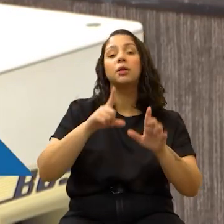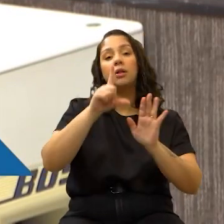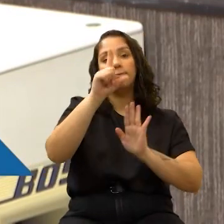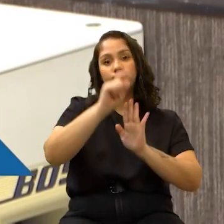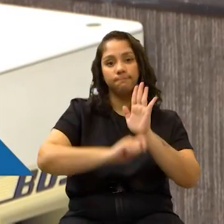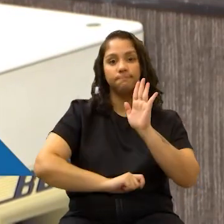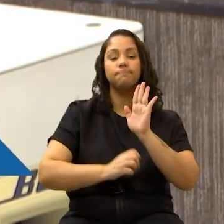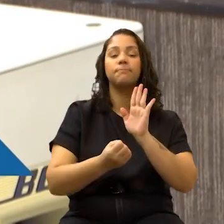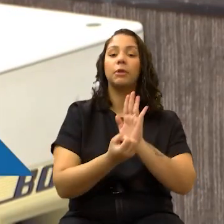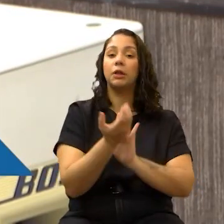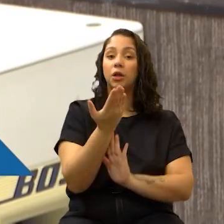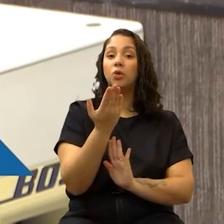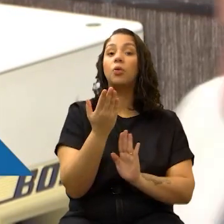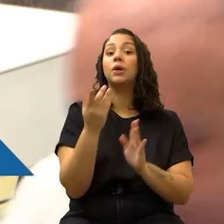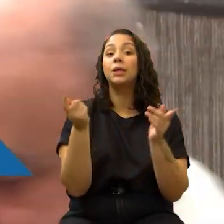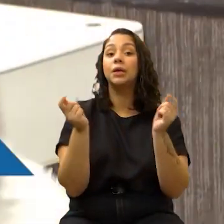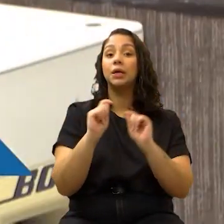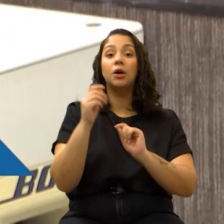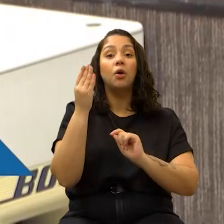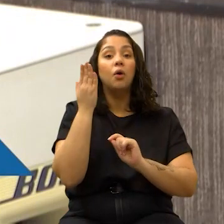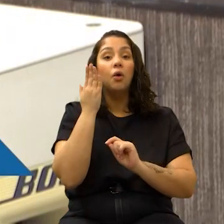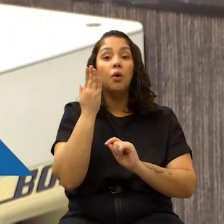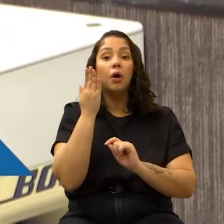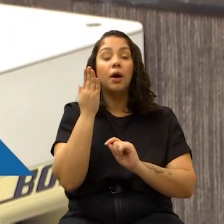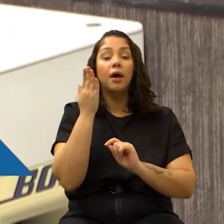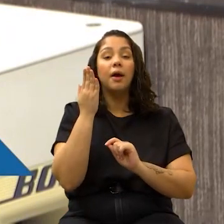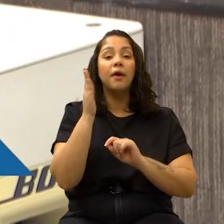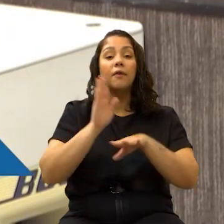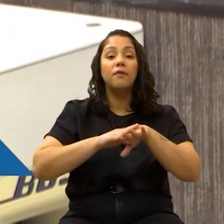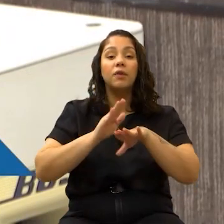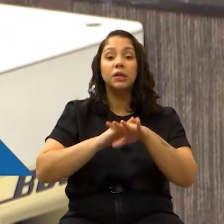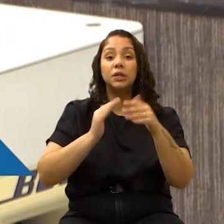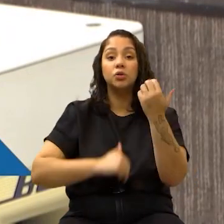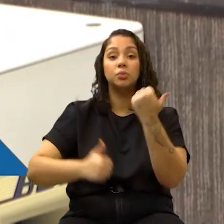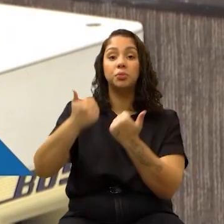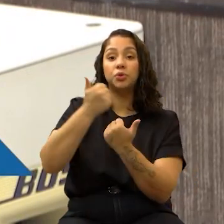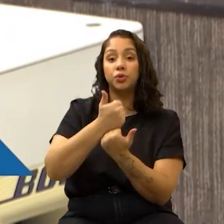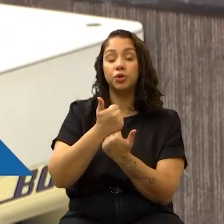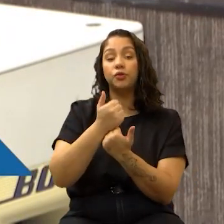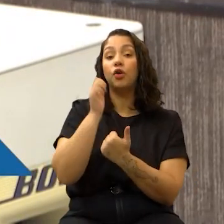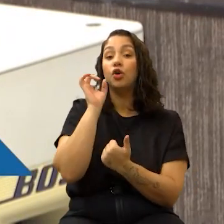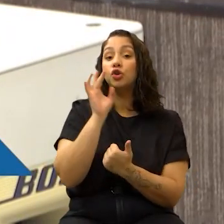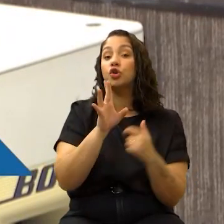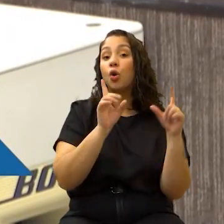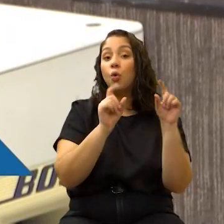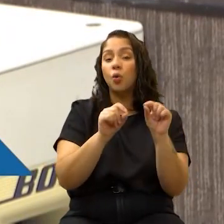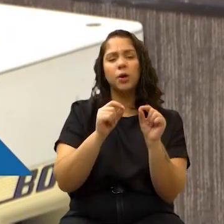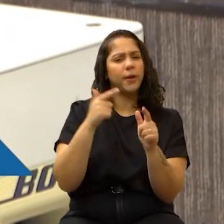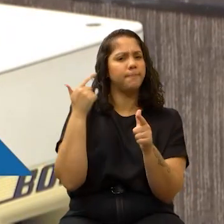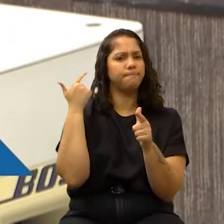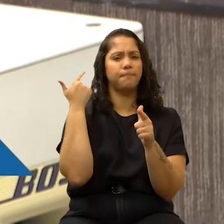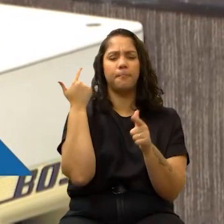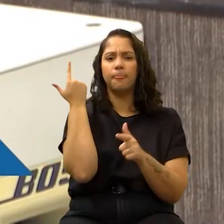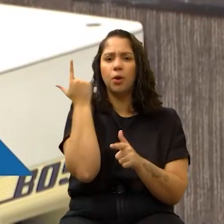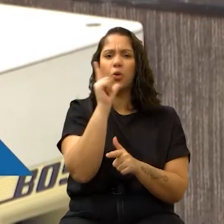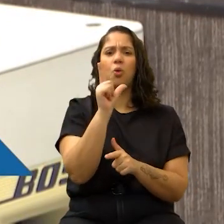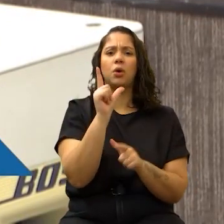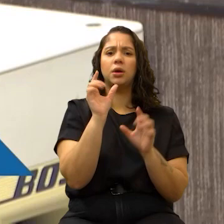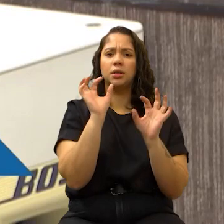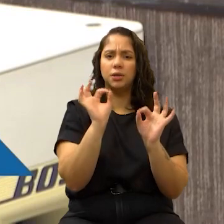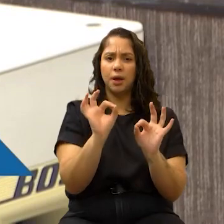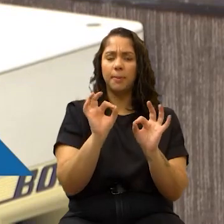surgiu uma redação e nós conseguimos fazer esse substitutivo, levando em conta que só tem a